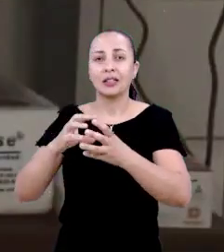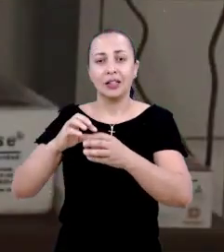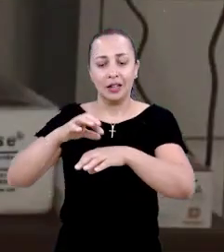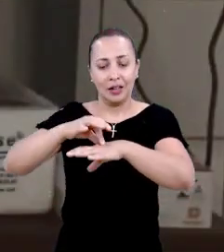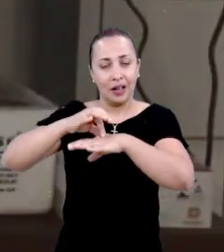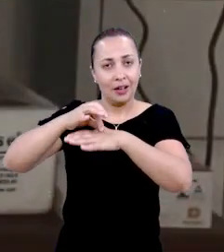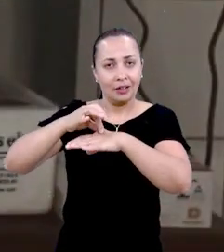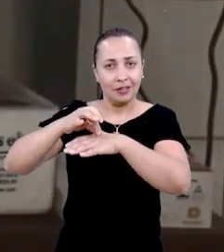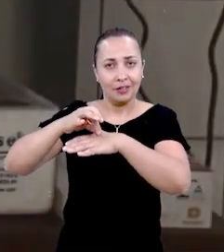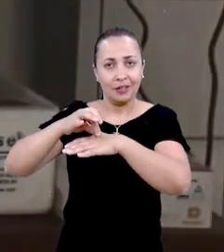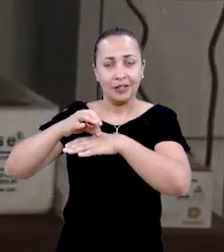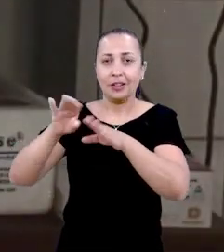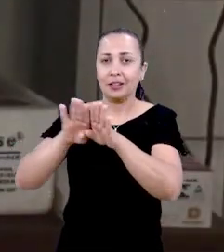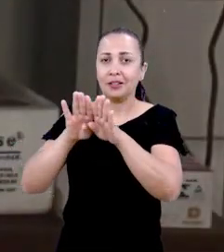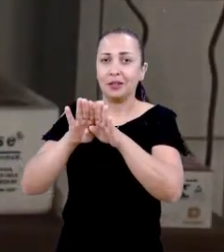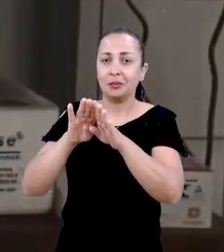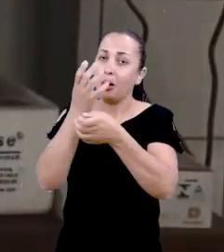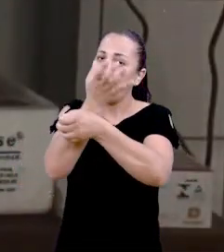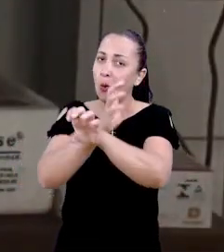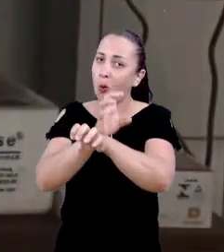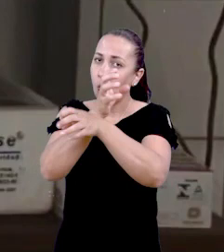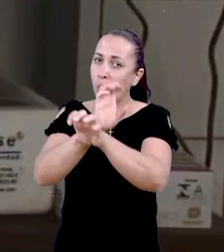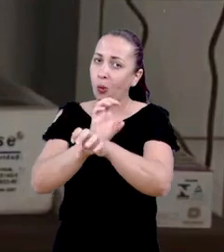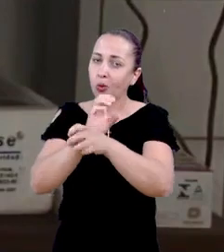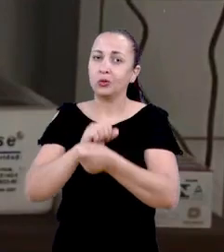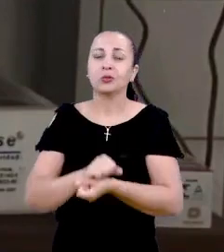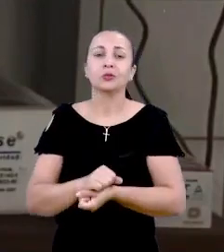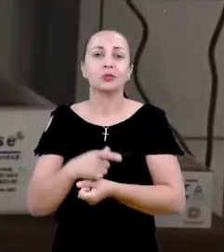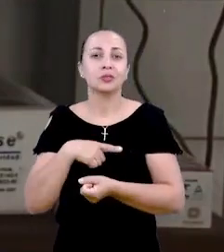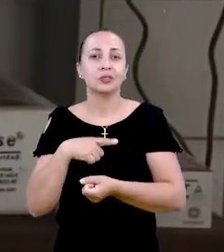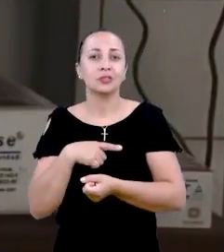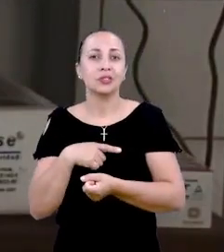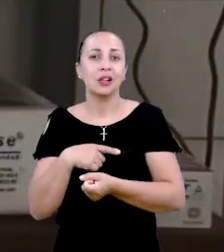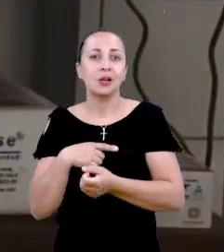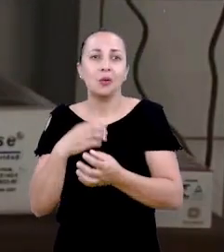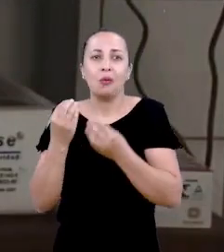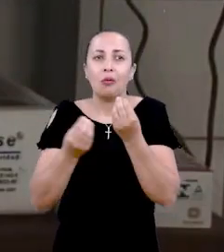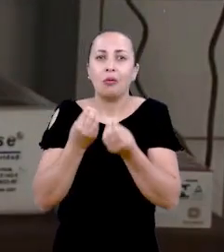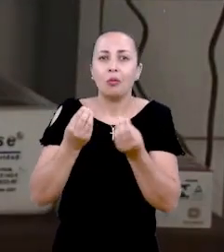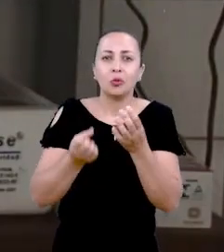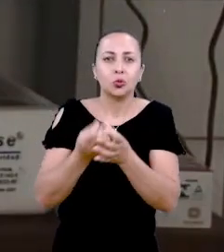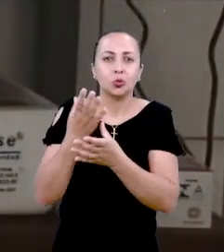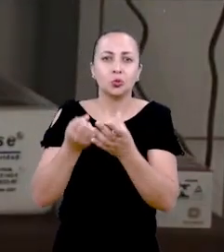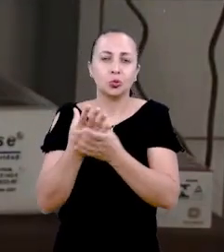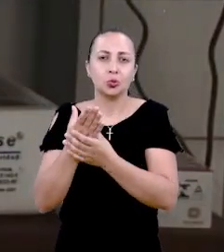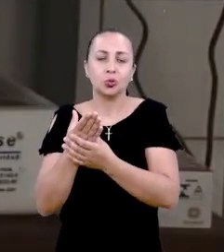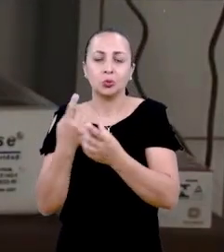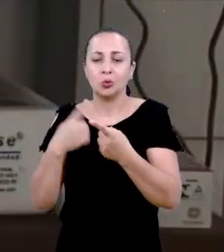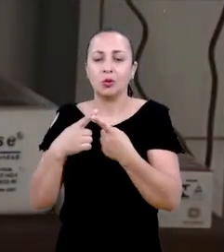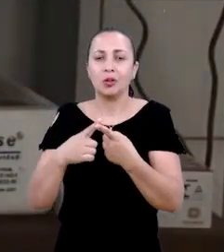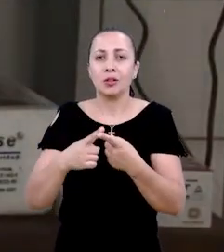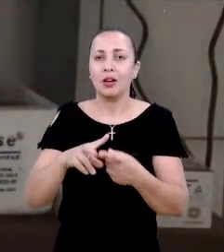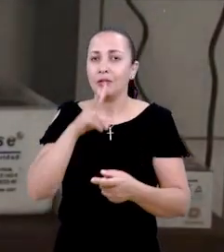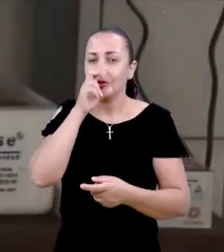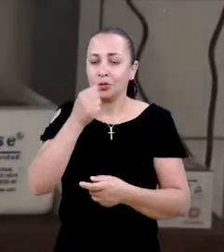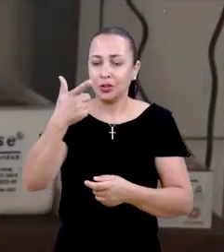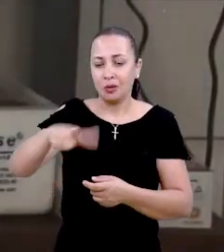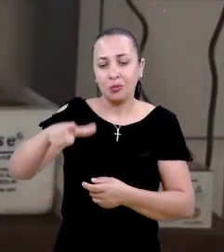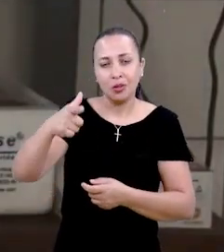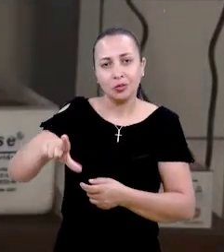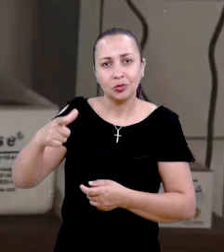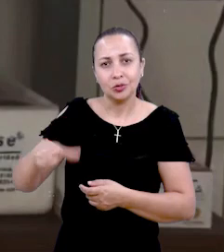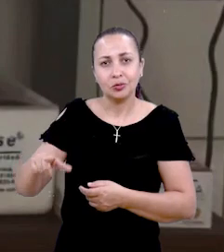e ossos. E ela acomete de forma por esforços repetitivos, é uma causa